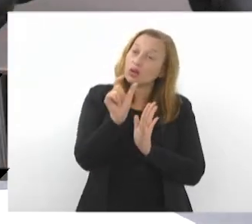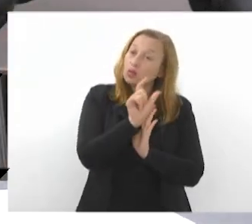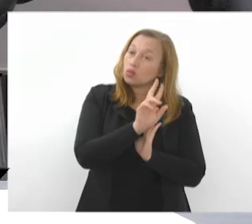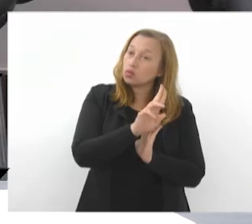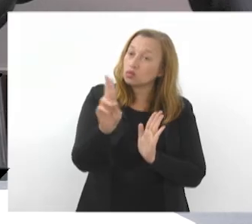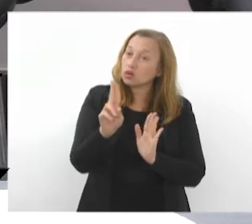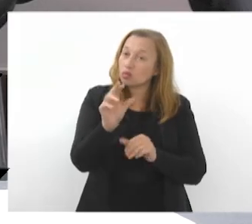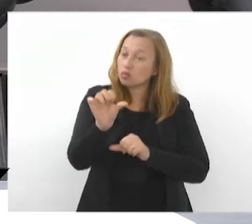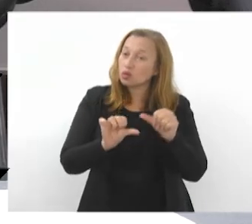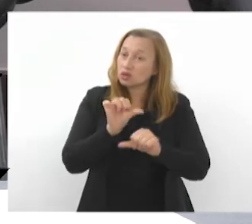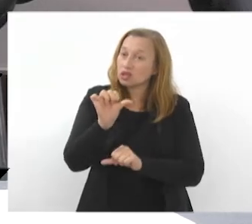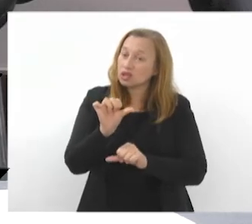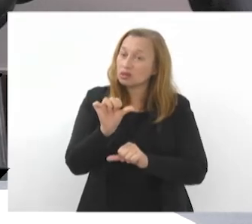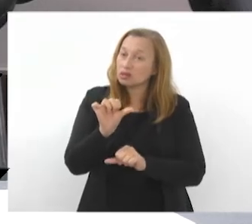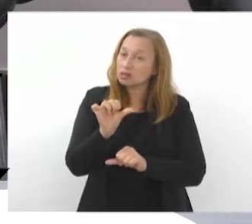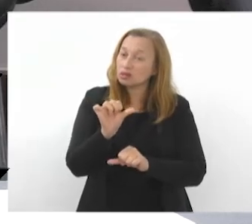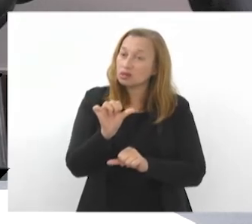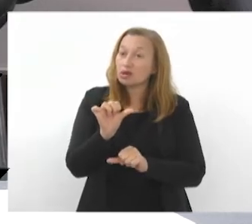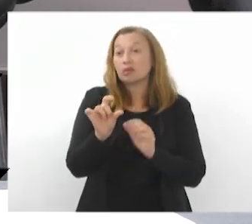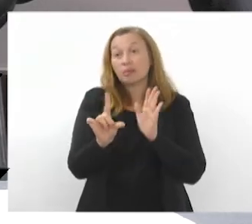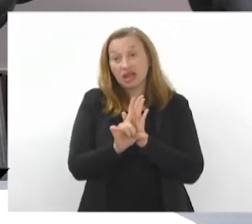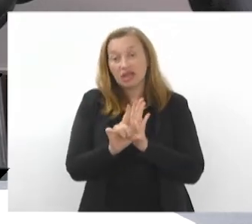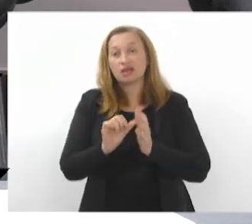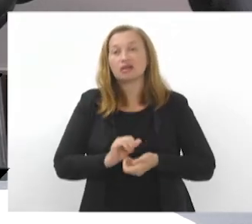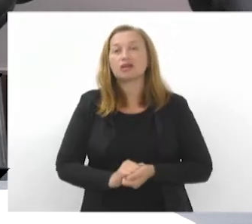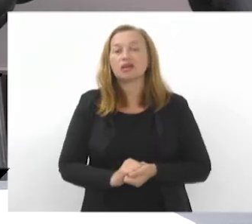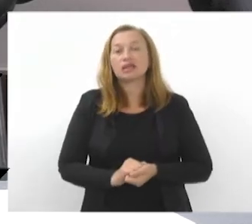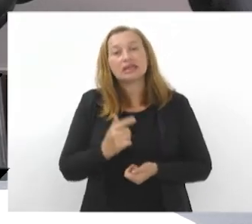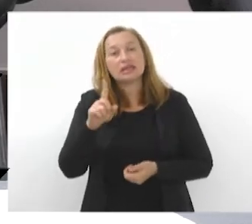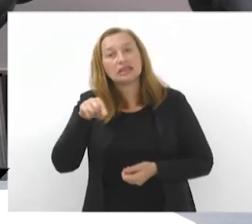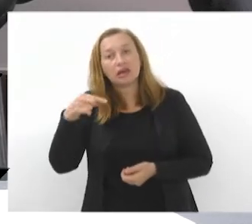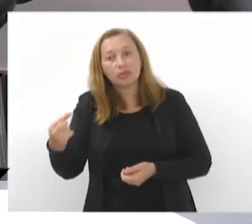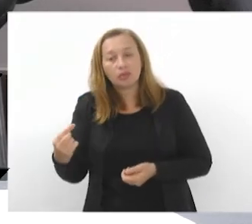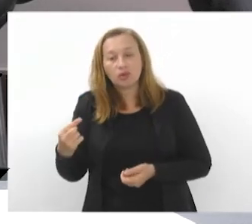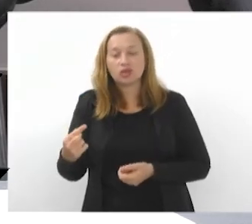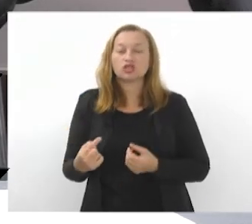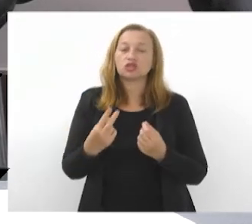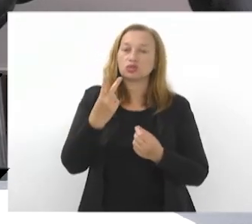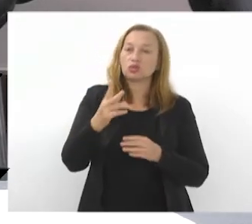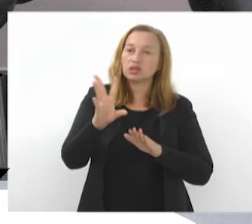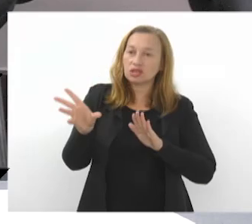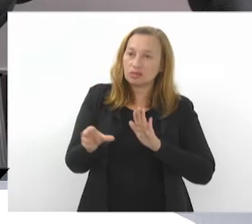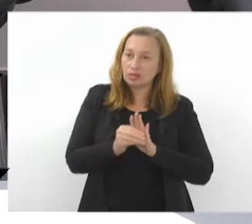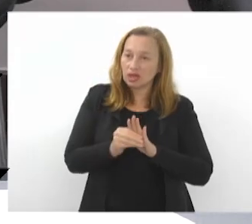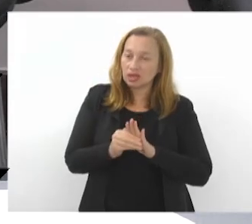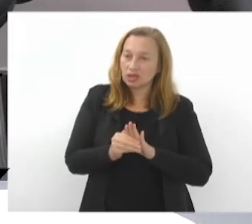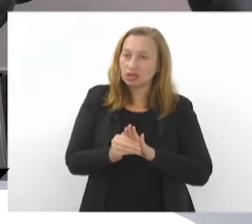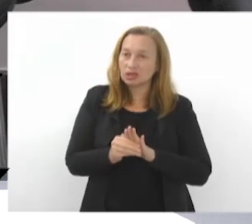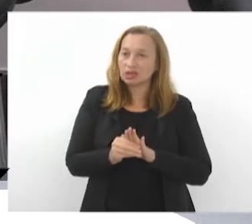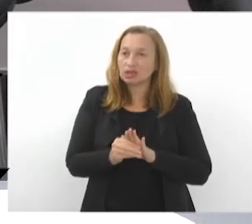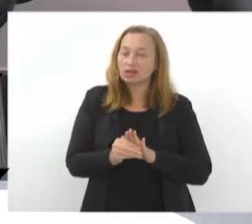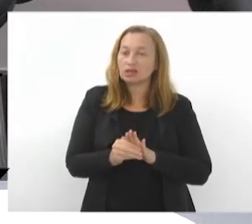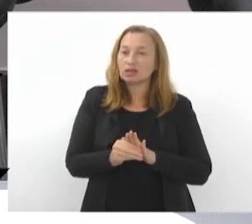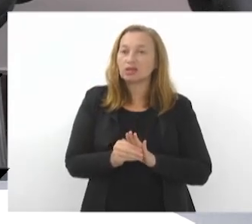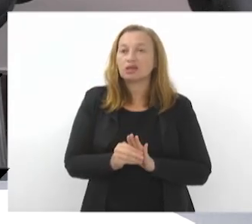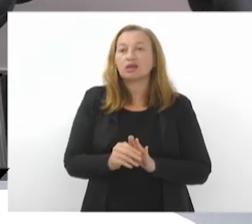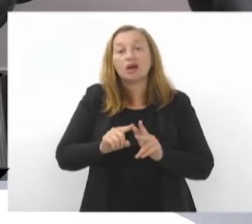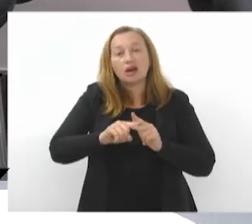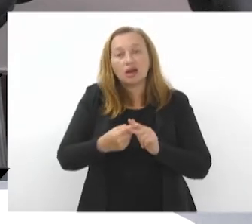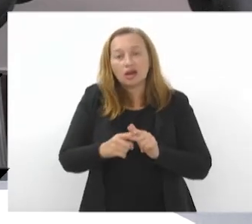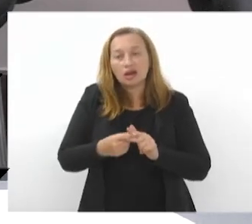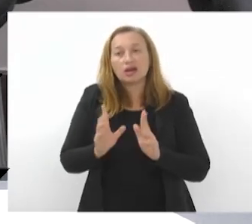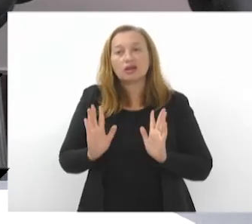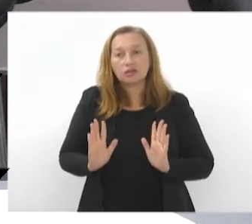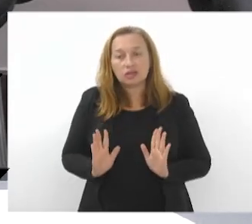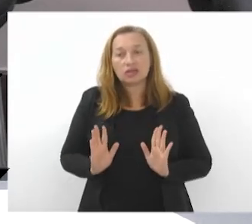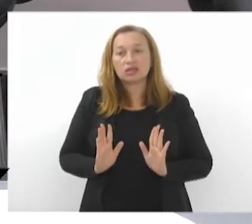está modificando para lei. E depois 2 emendas supressivas, porque é questão de